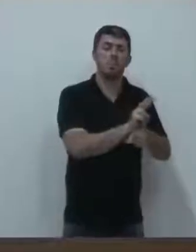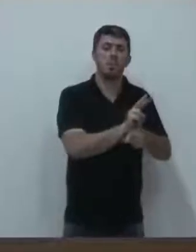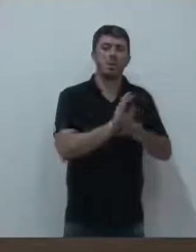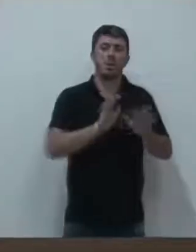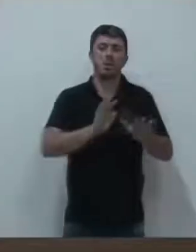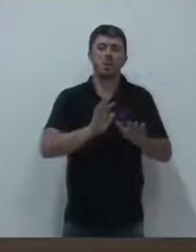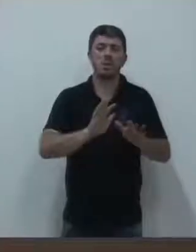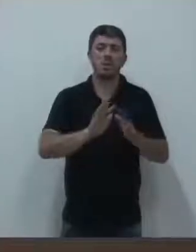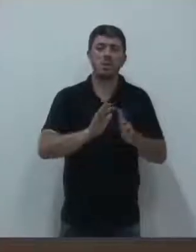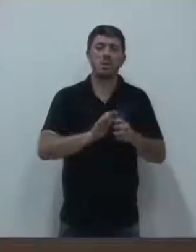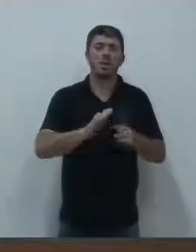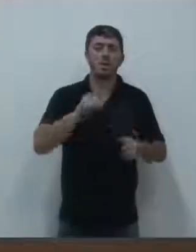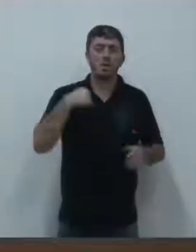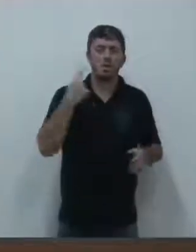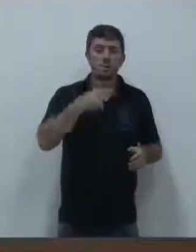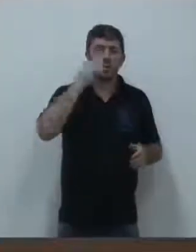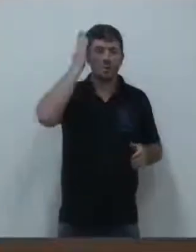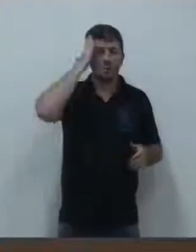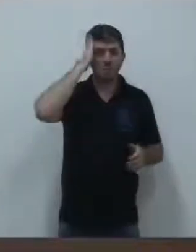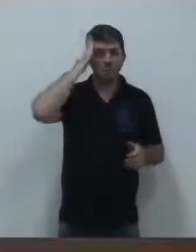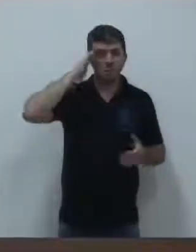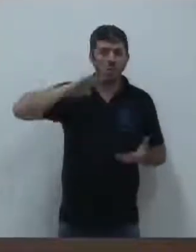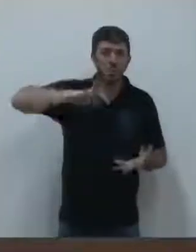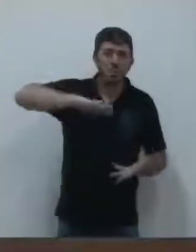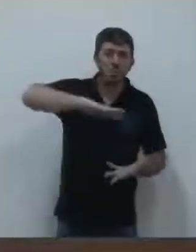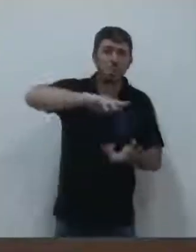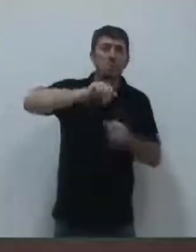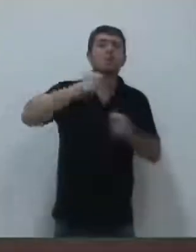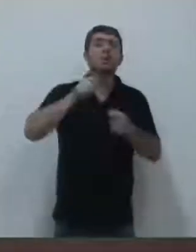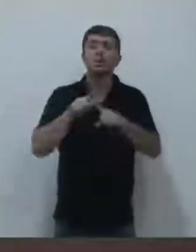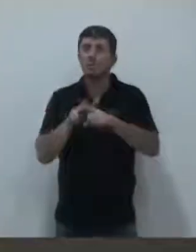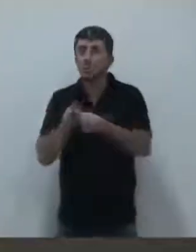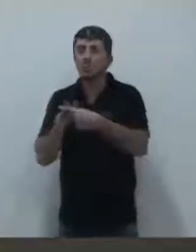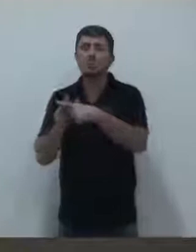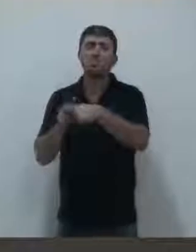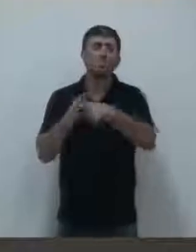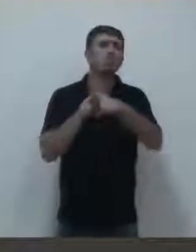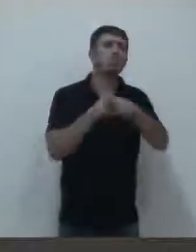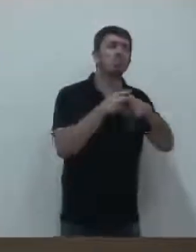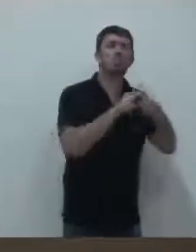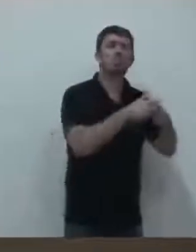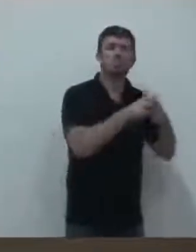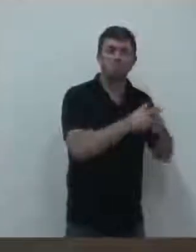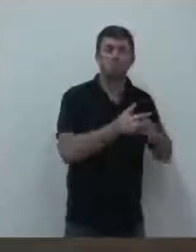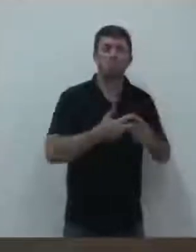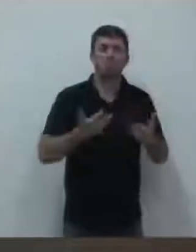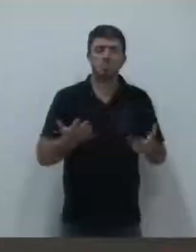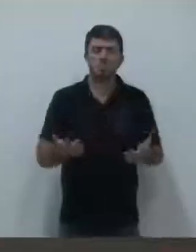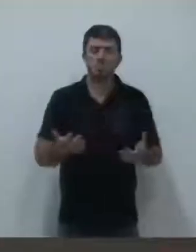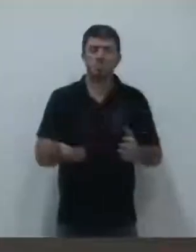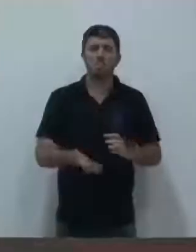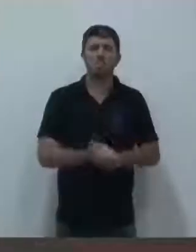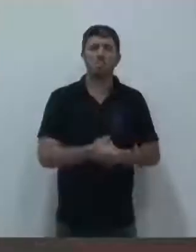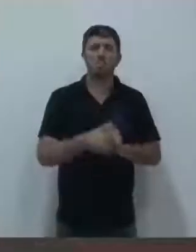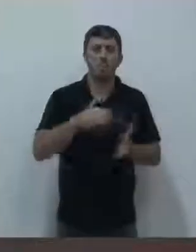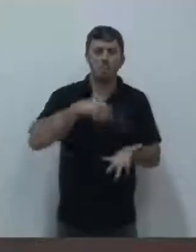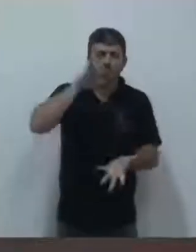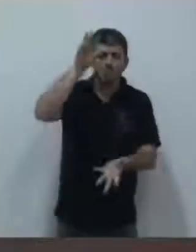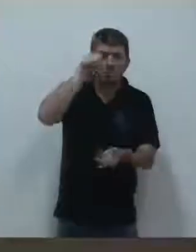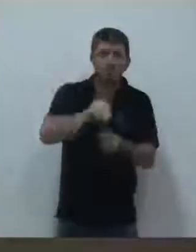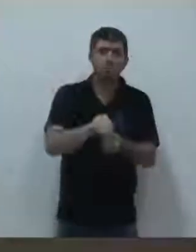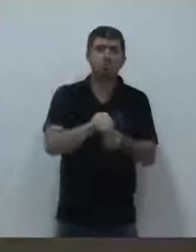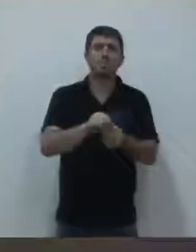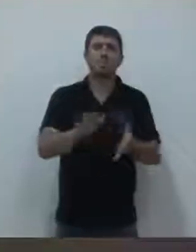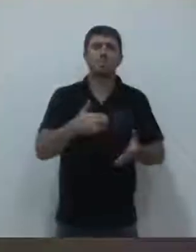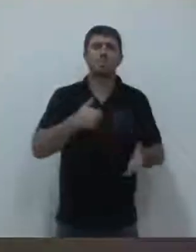a gente sabe que o mundo real, ele precisa de um ajuste constante. Então, a minha conclusão, eu fiz questão de falar na minha fala